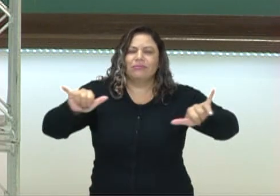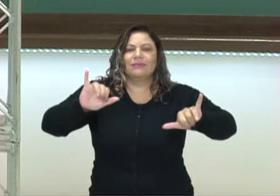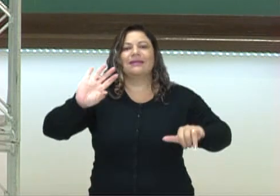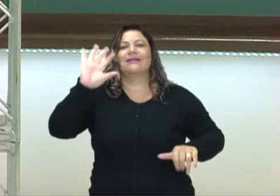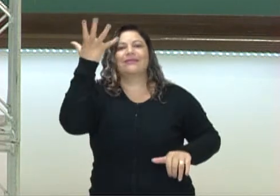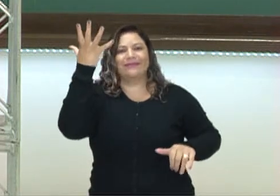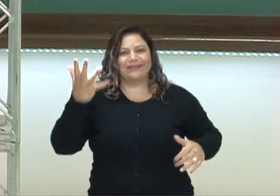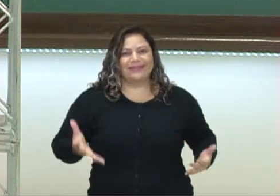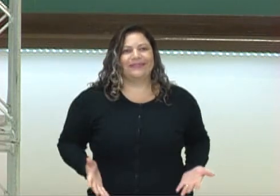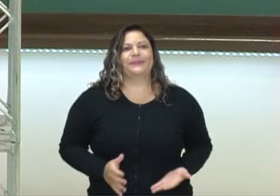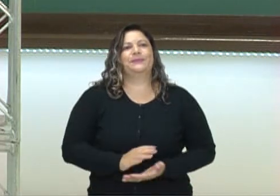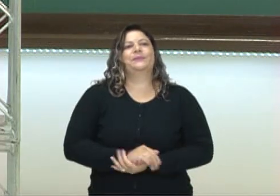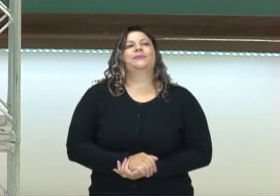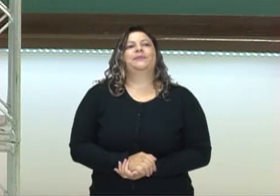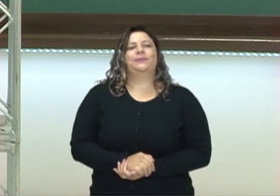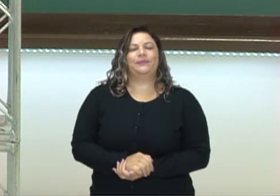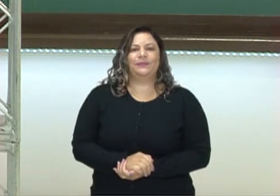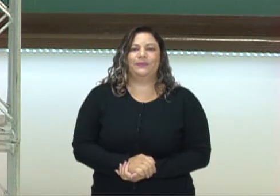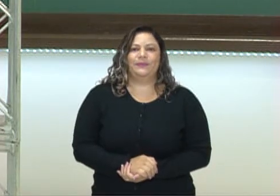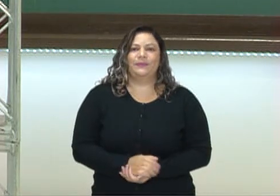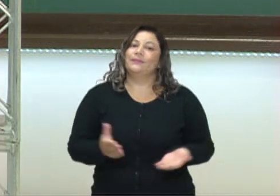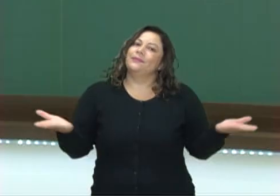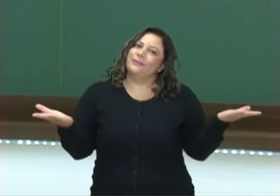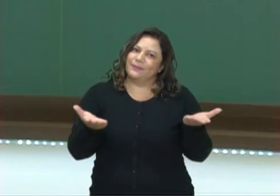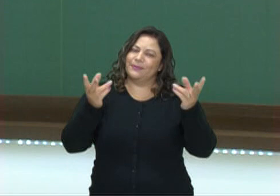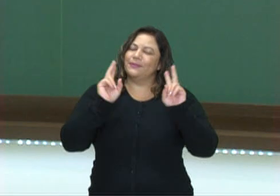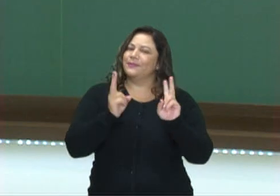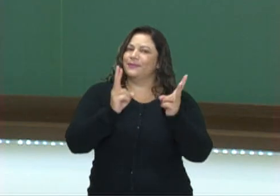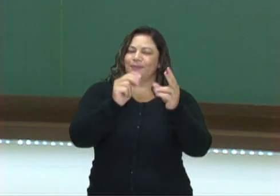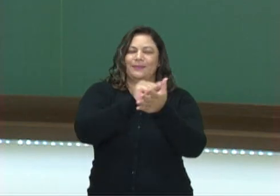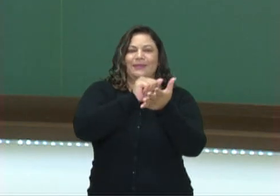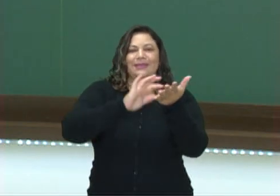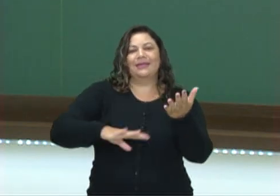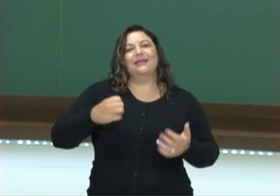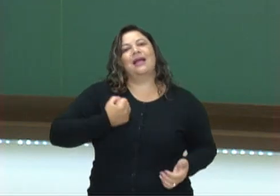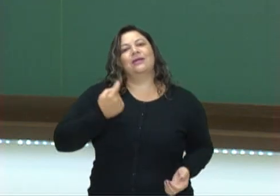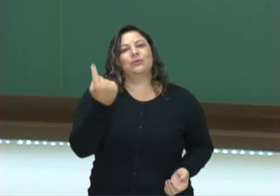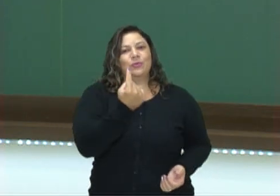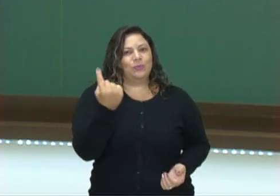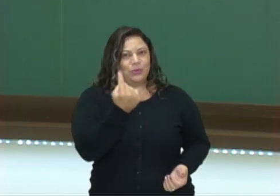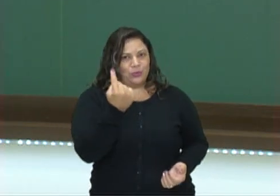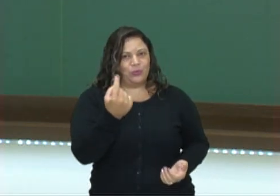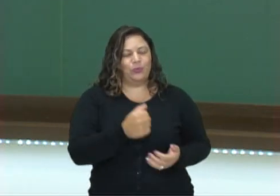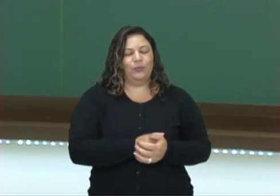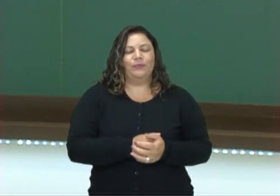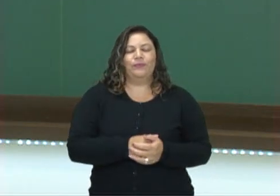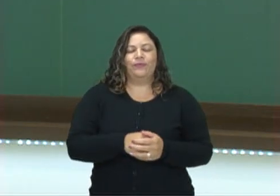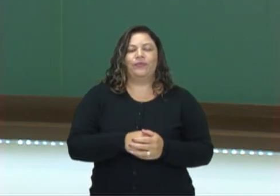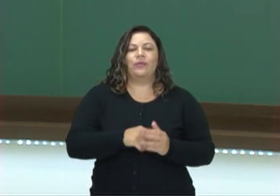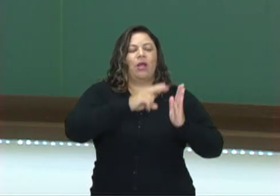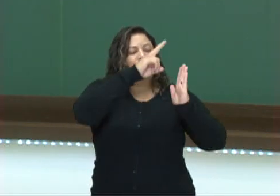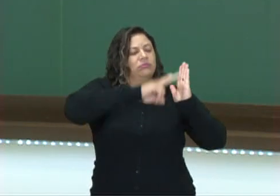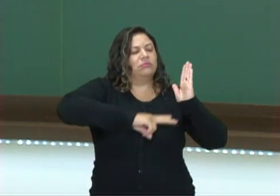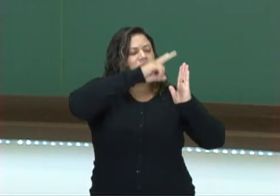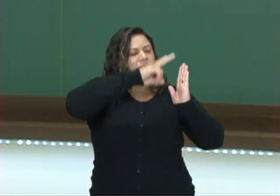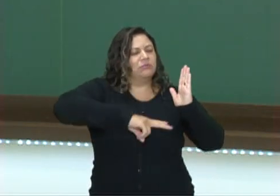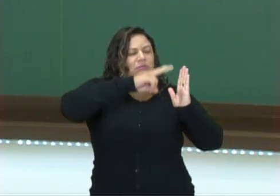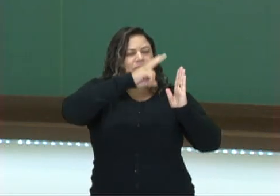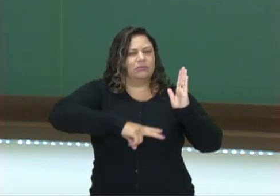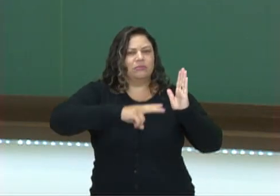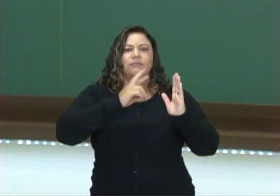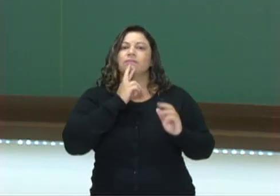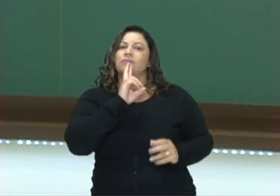né? E, seguindo, temos um exercício, número 1. Temos um trecho para você reler e embasar